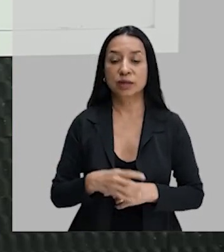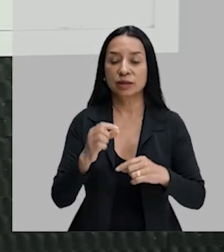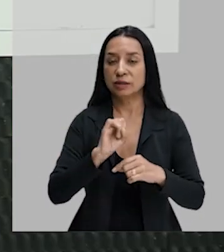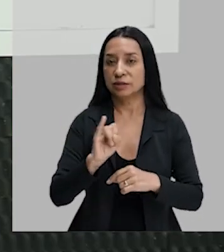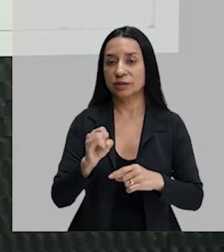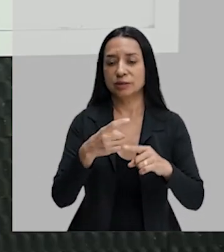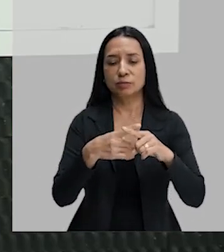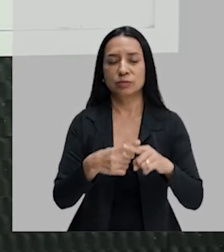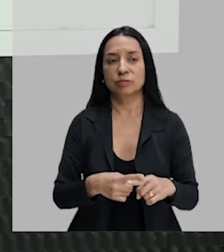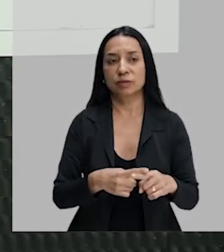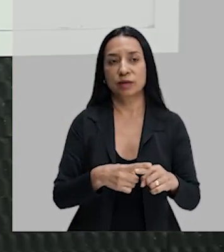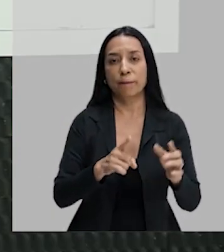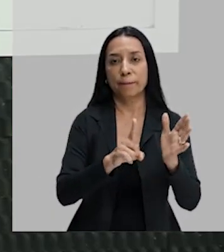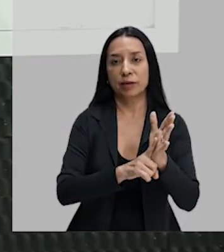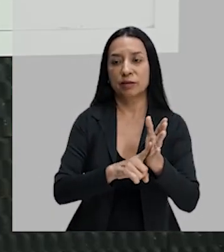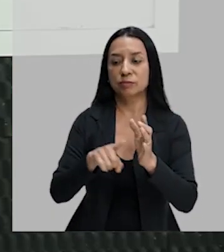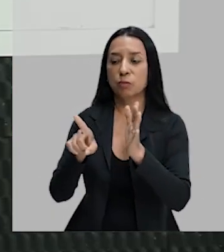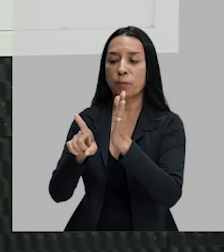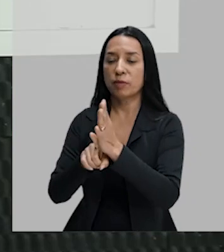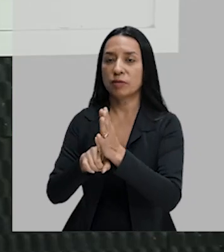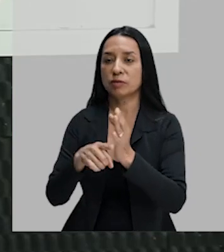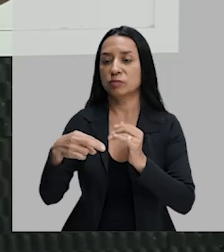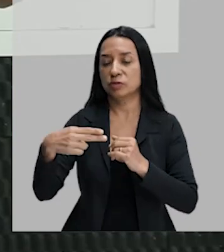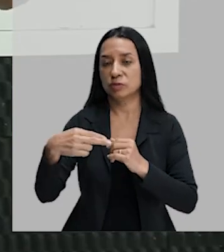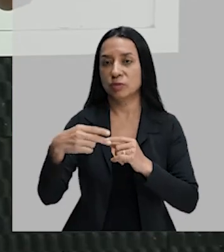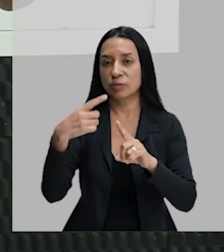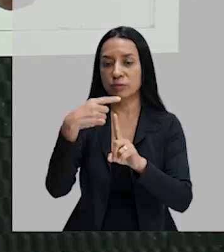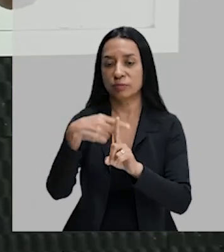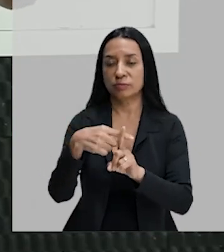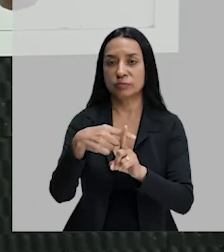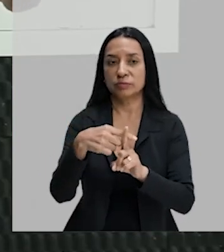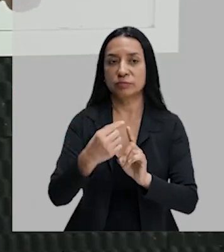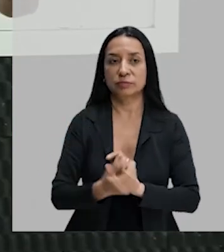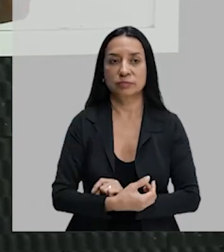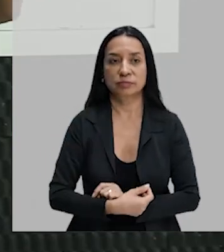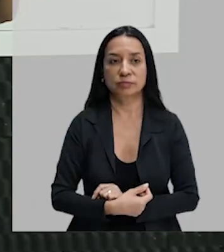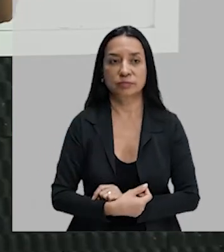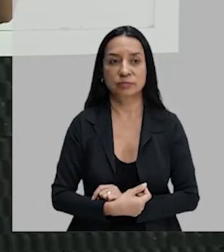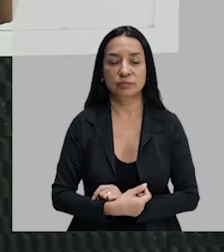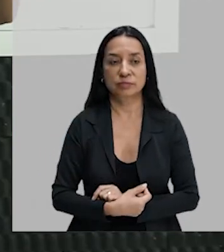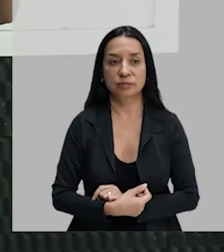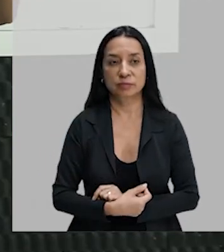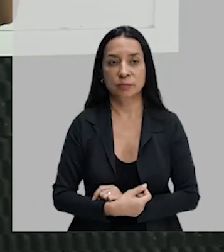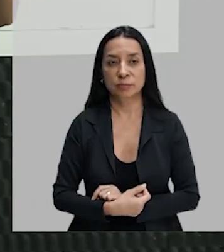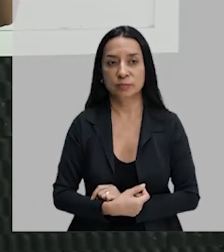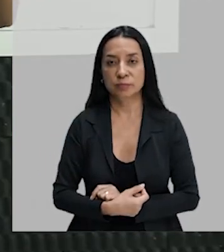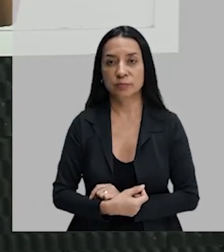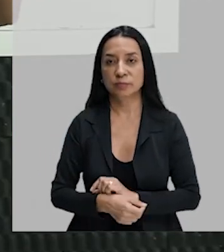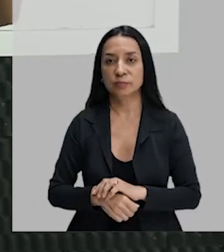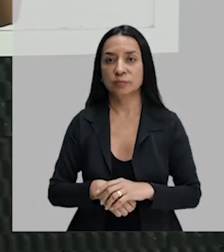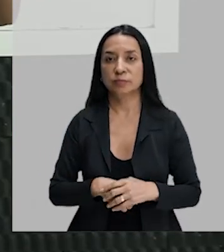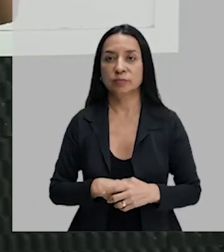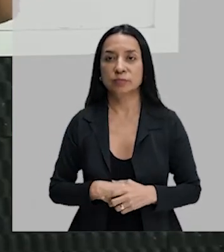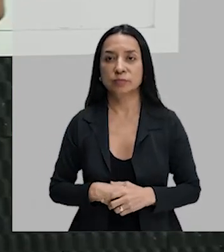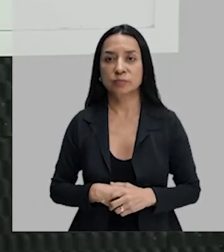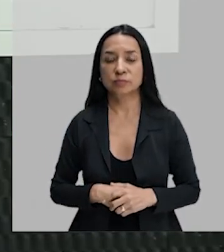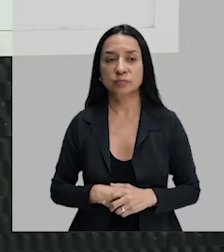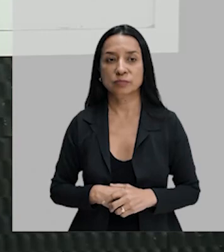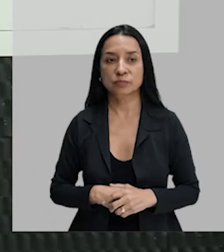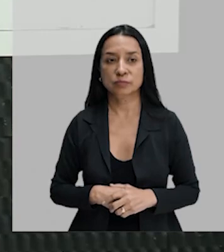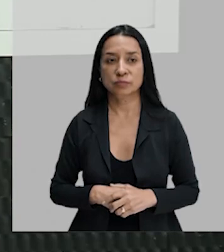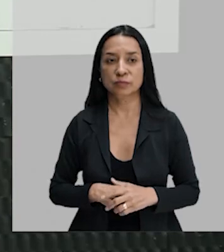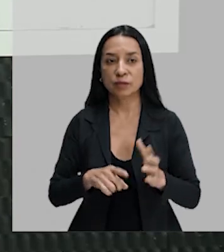fica mais 28 e aqui um multiplicado por um dá um vezes menos 34 dá menos 34